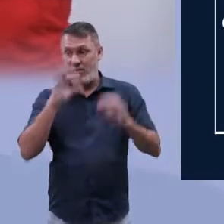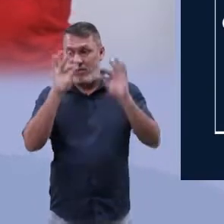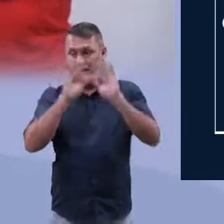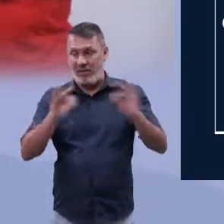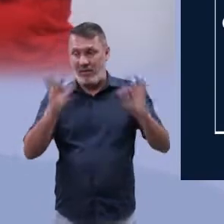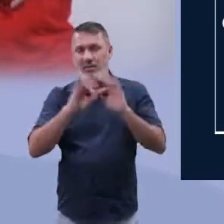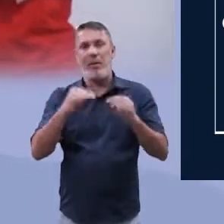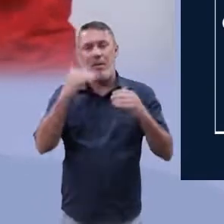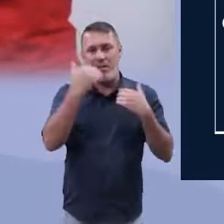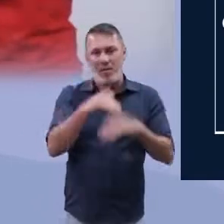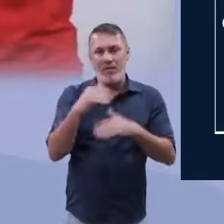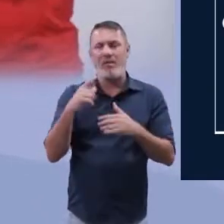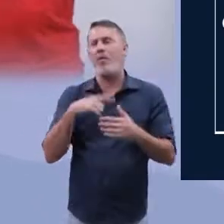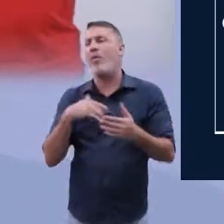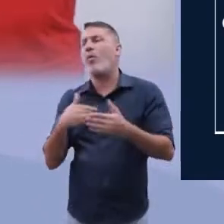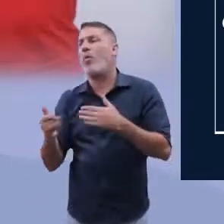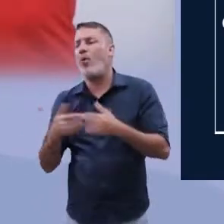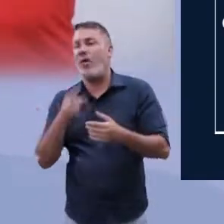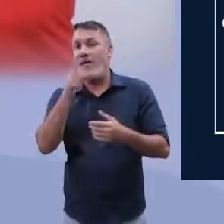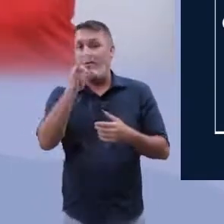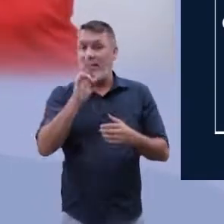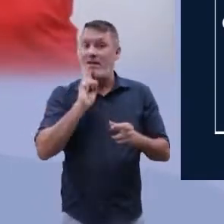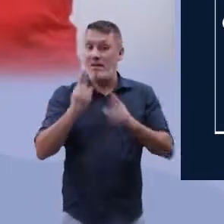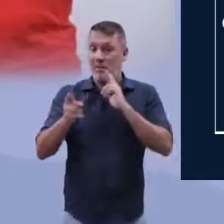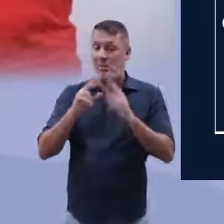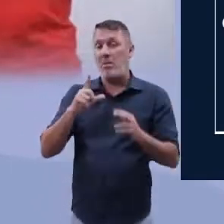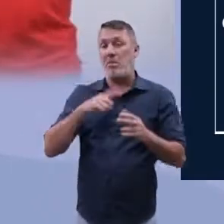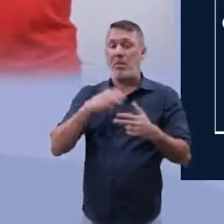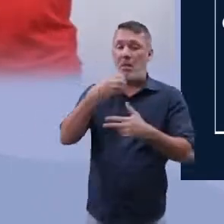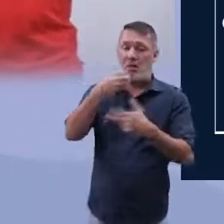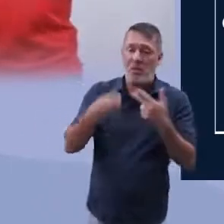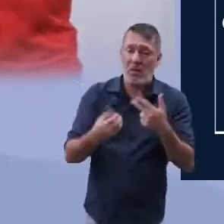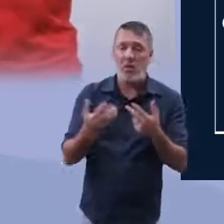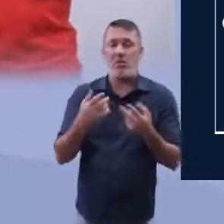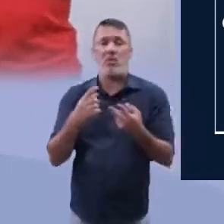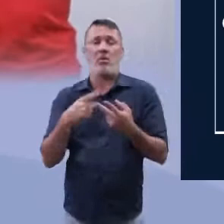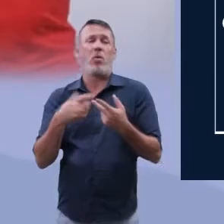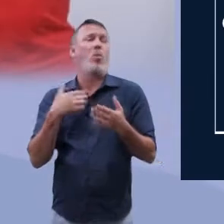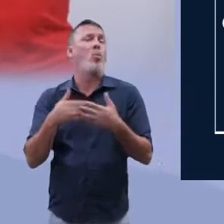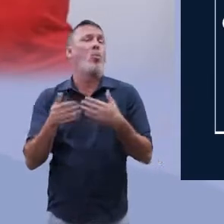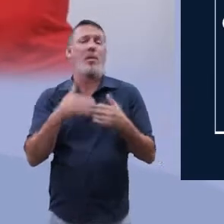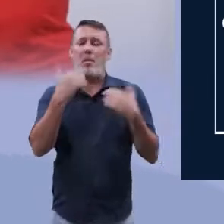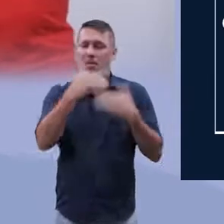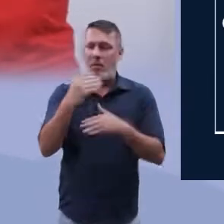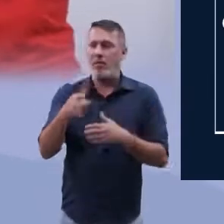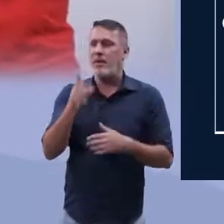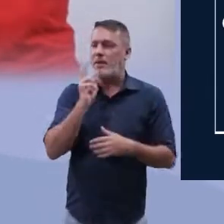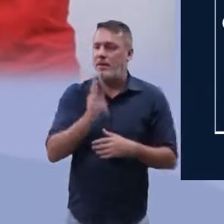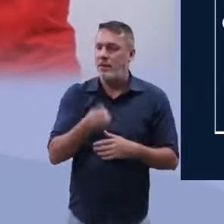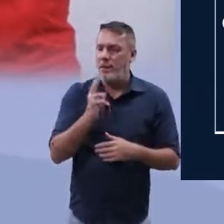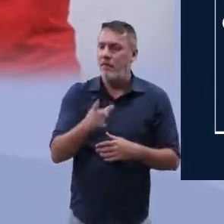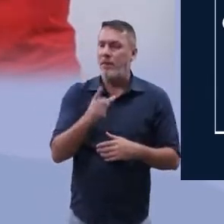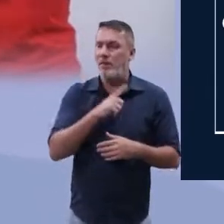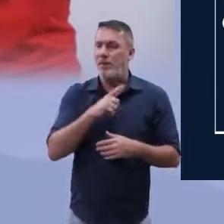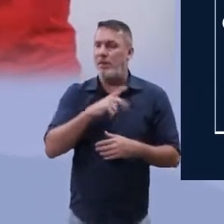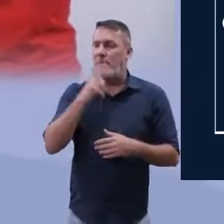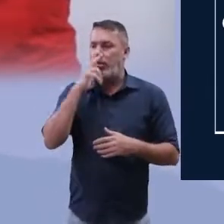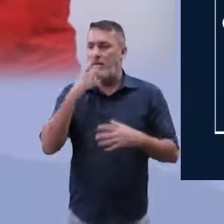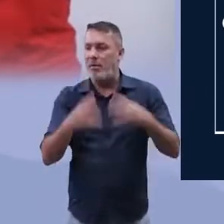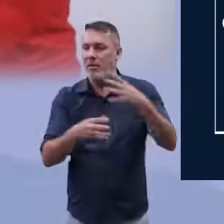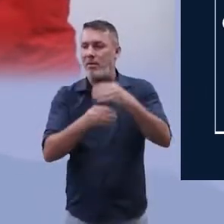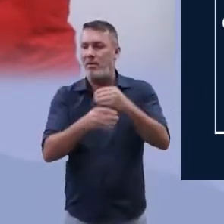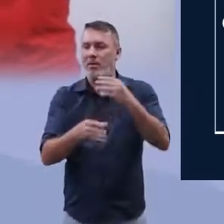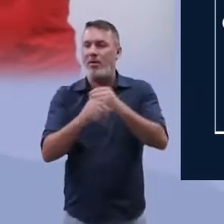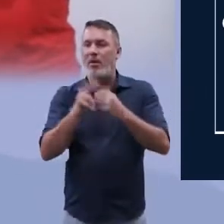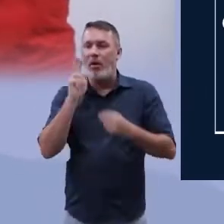vendo que esses concursos, essas provas, seja lá o que você for fazer, pode ser Enem, pode ser qualquer coisa, você vai ver que sempre vão mandar